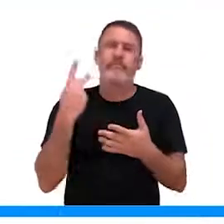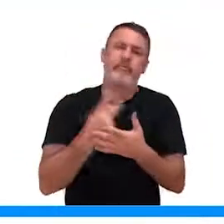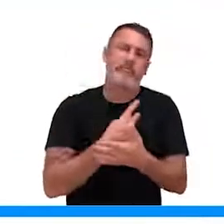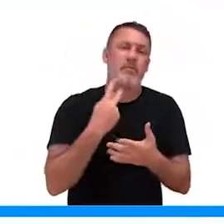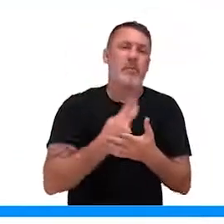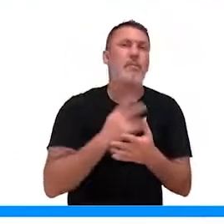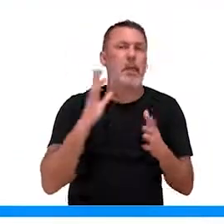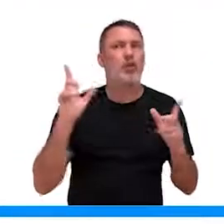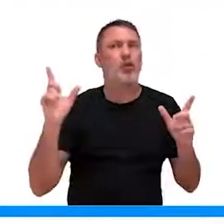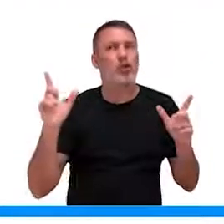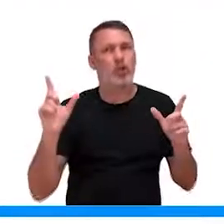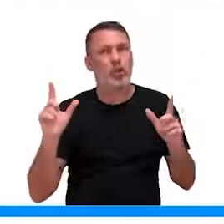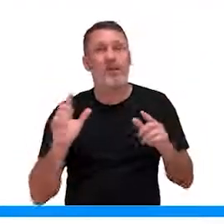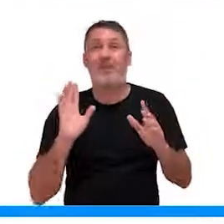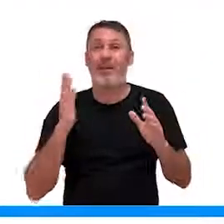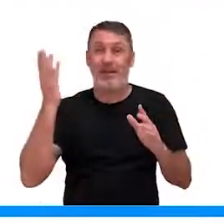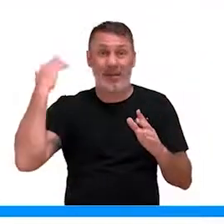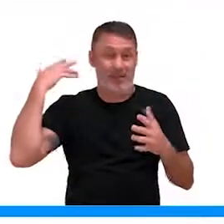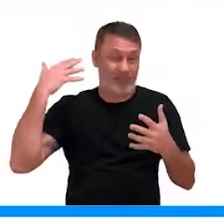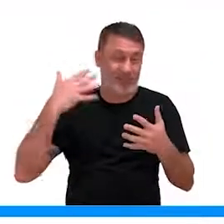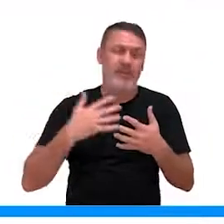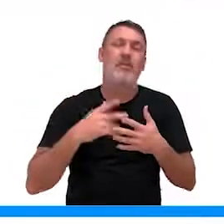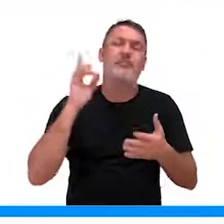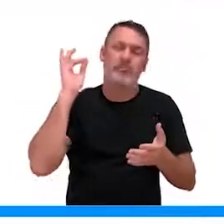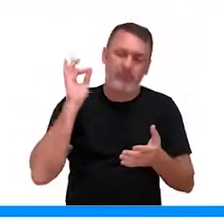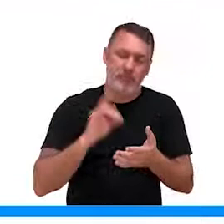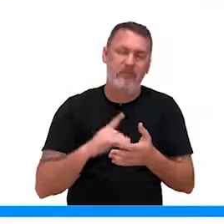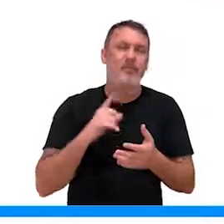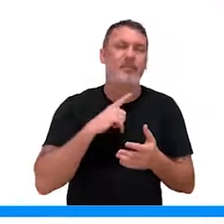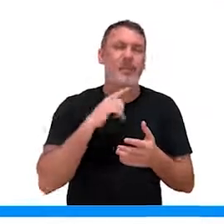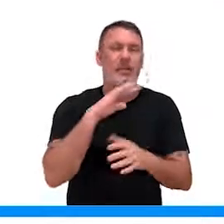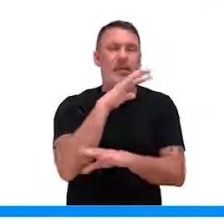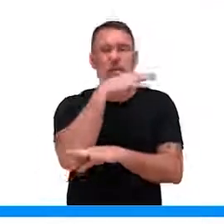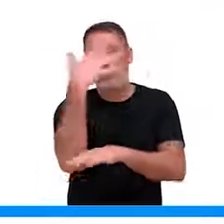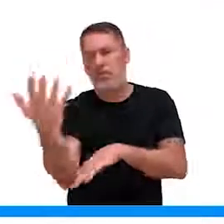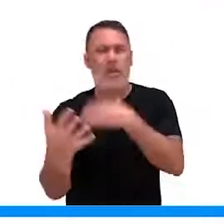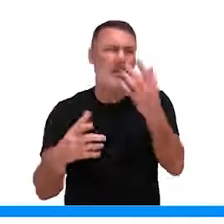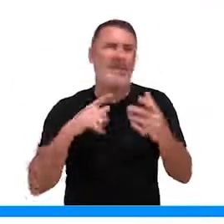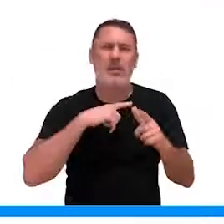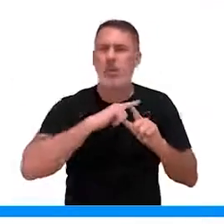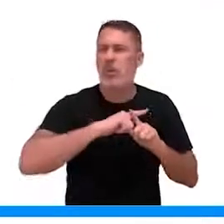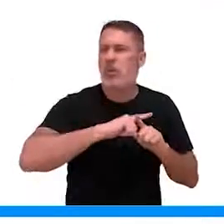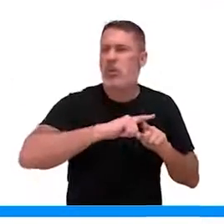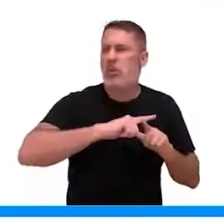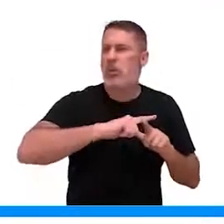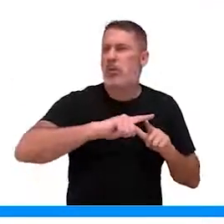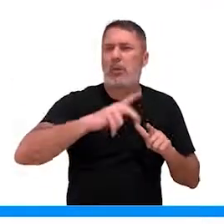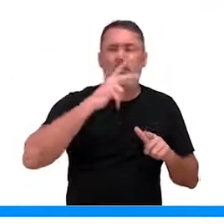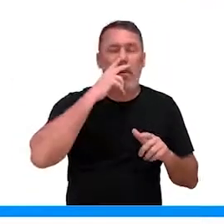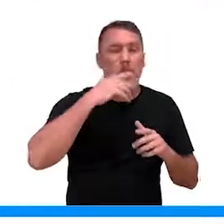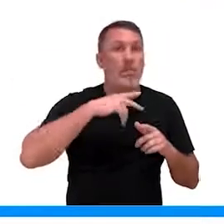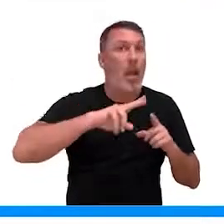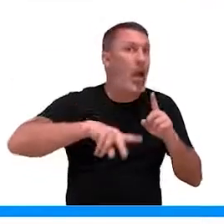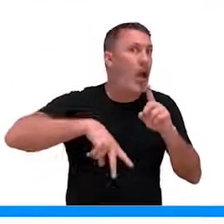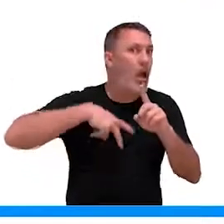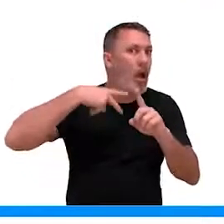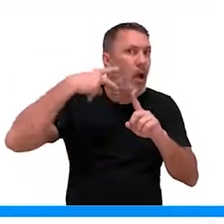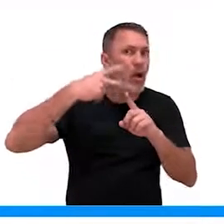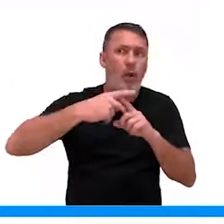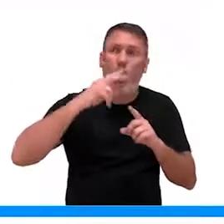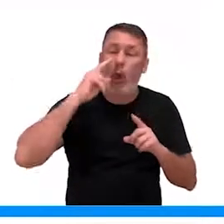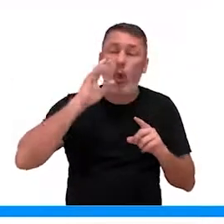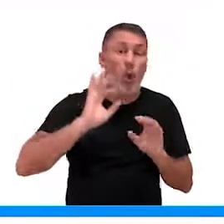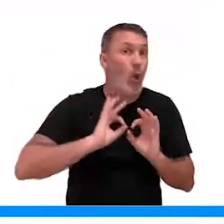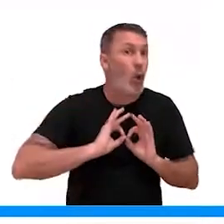né? Porém, no período dos últimos anos aí, o desmatamento ele avançou de maneira assustadora, tá? De maneira